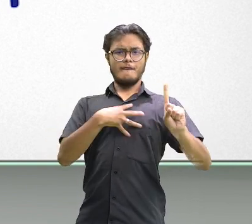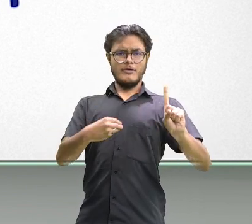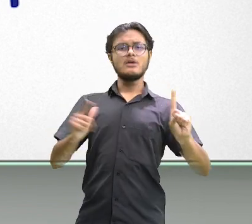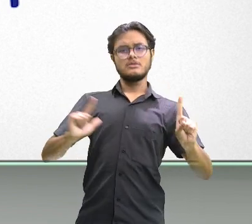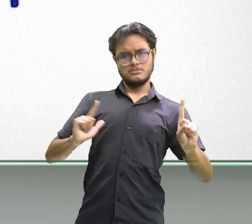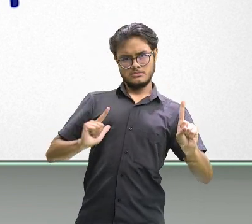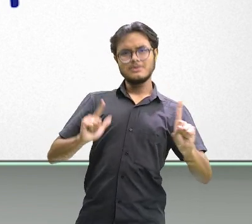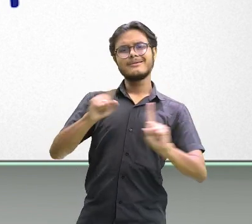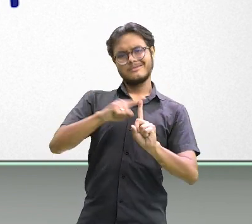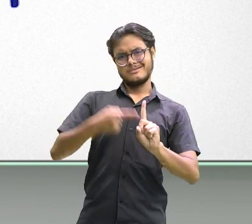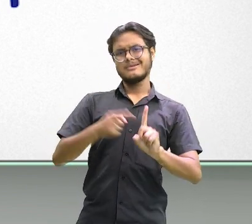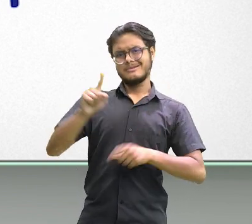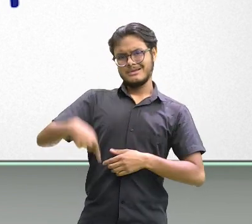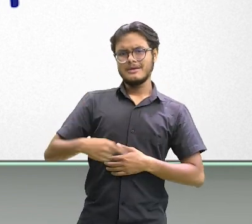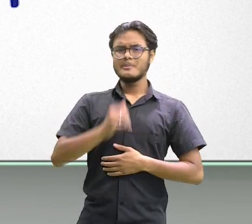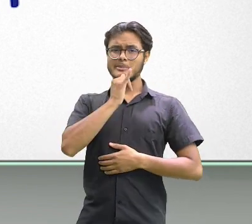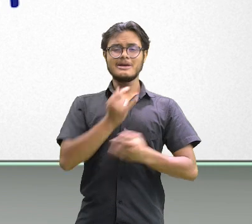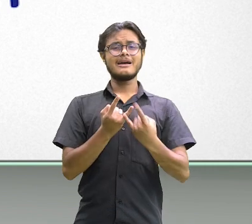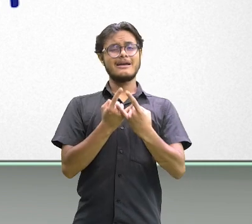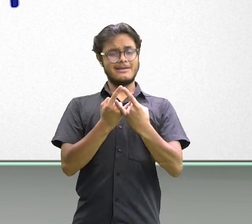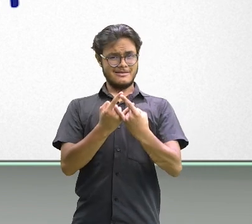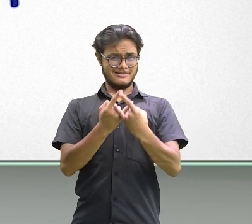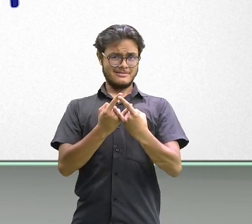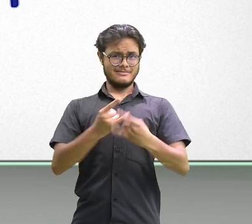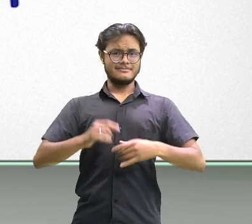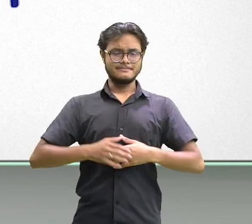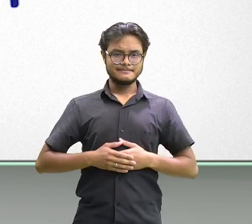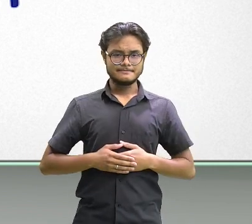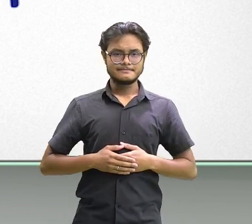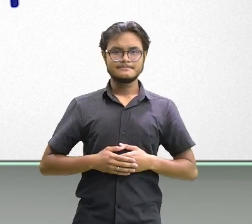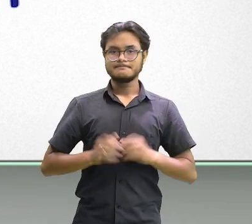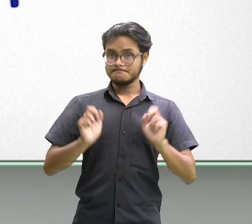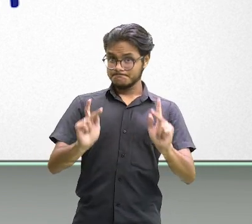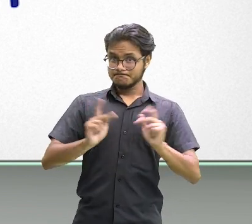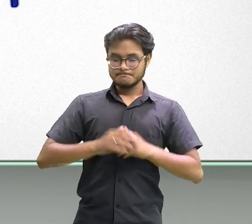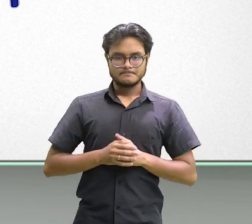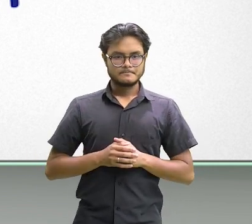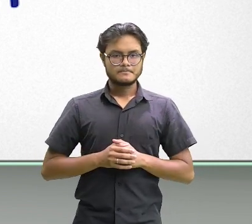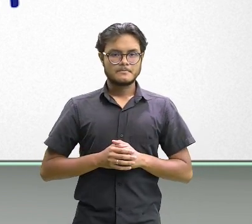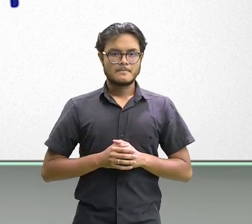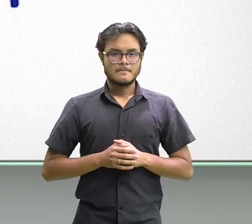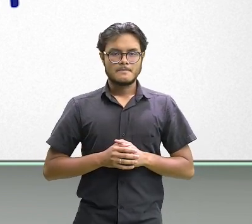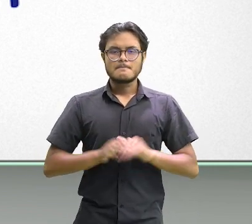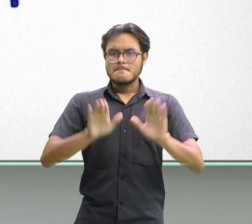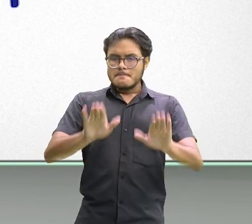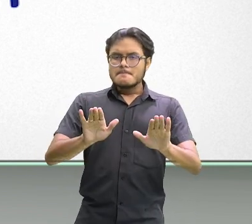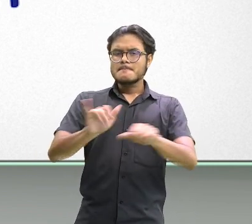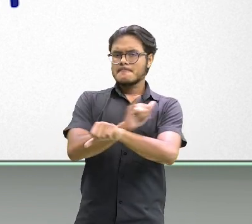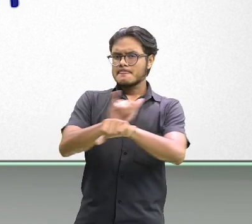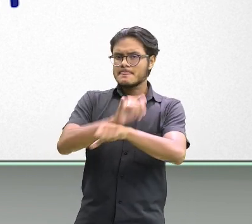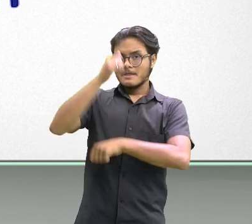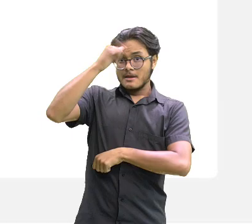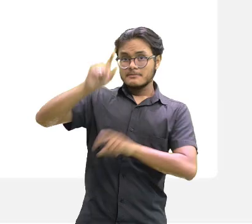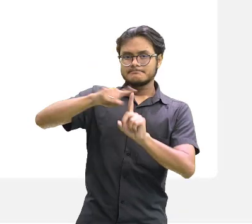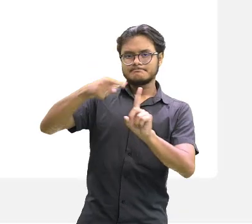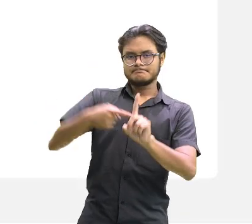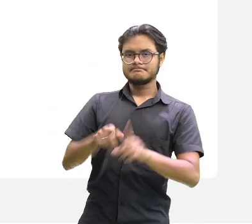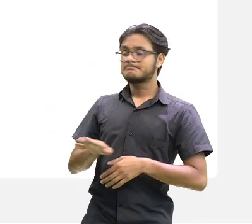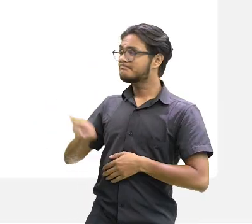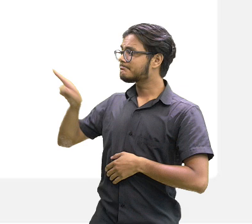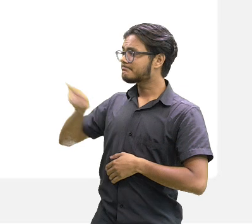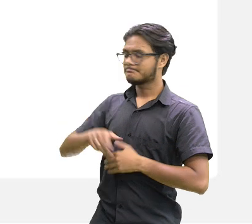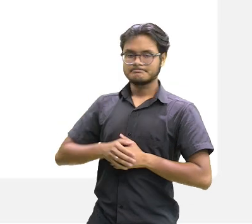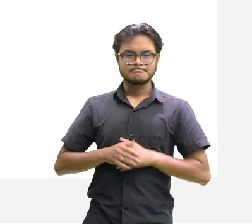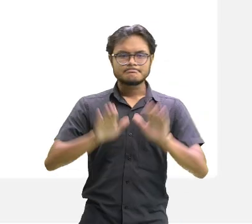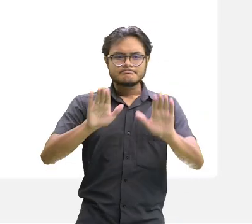quem? Da camisinha, beleza? Então não esqueça desse detalhe sobre os métodos contraceptivos aí. E aí,